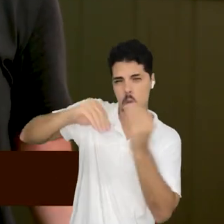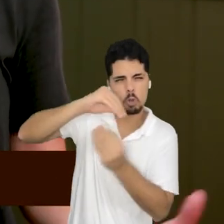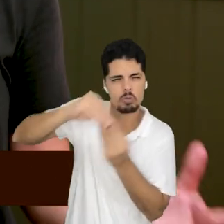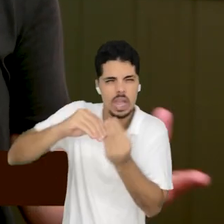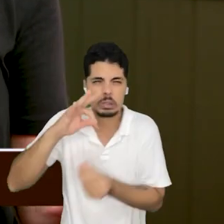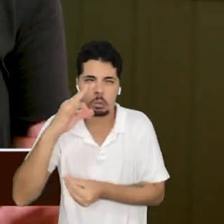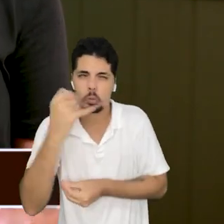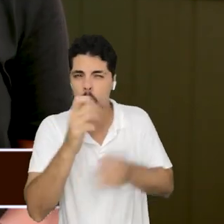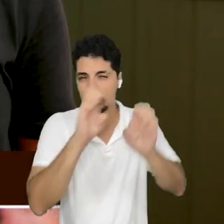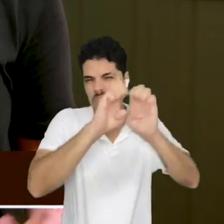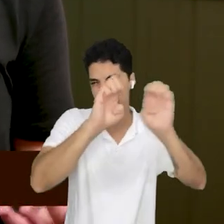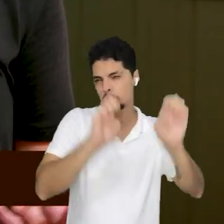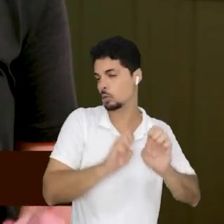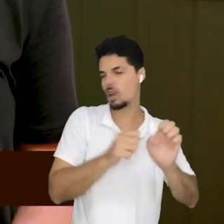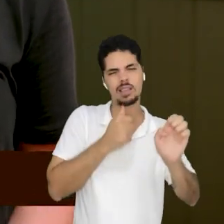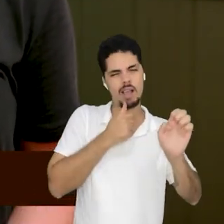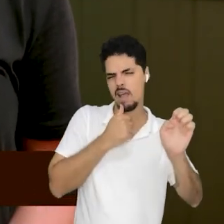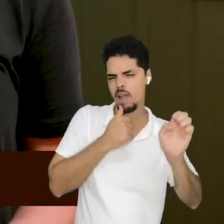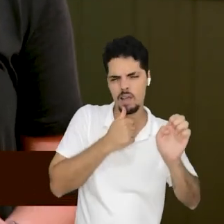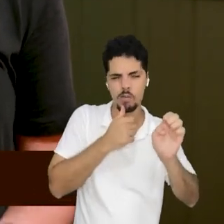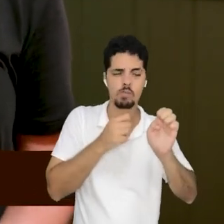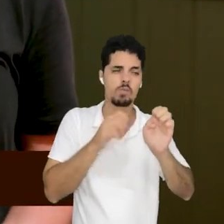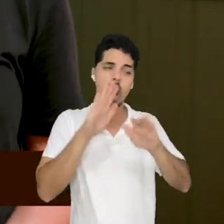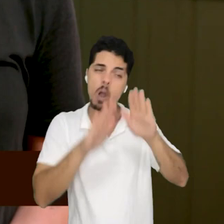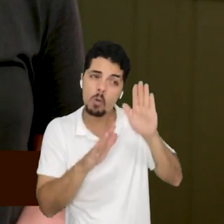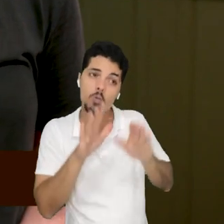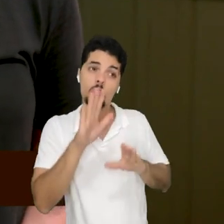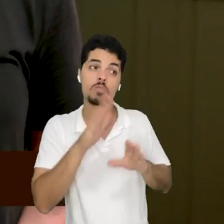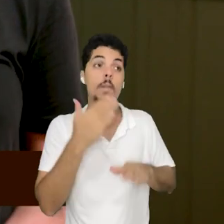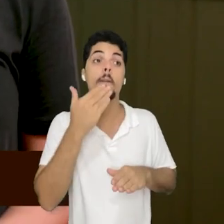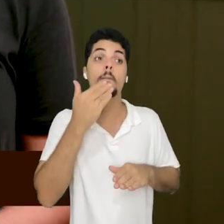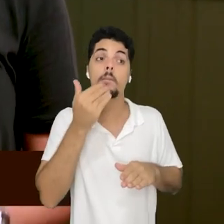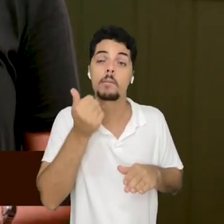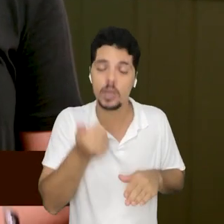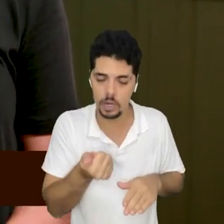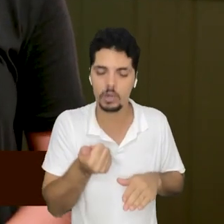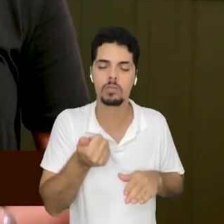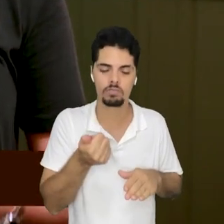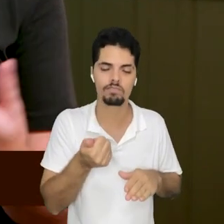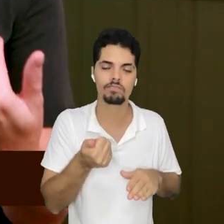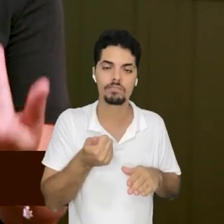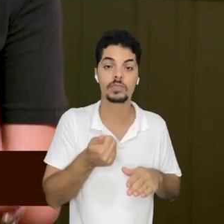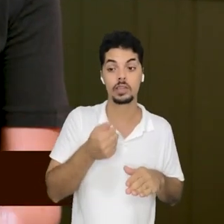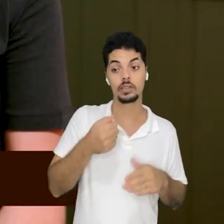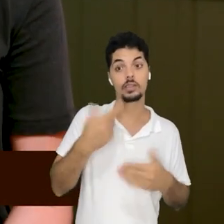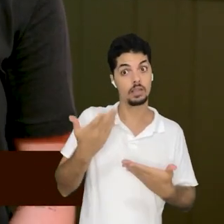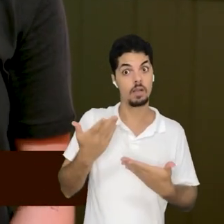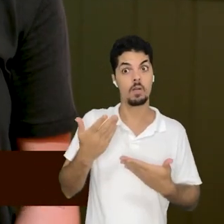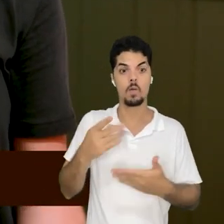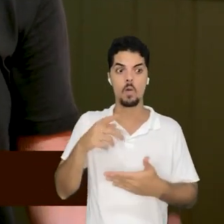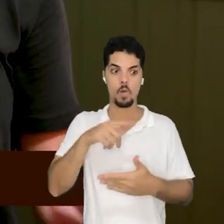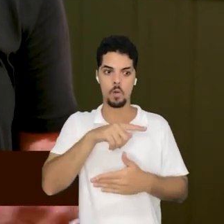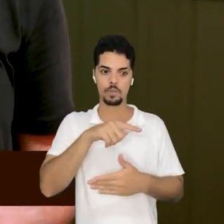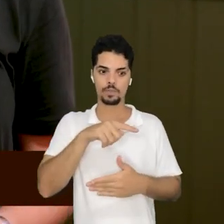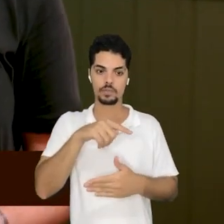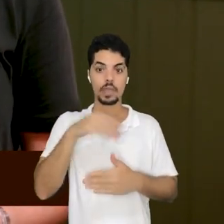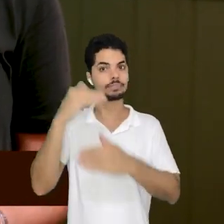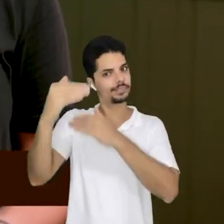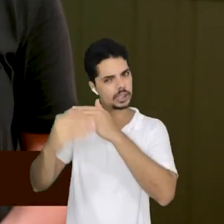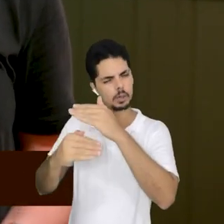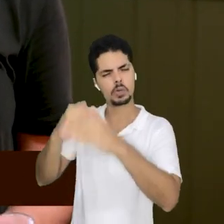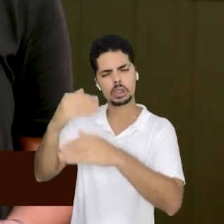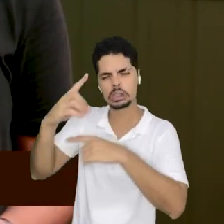mudar todas as estruturas sociais do nosso país. Então, por mais que a gente se tornou independente, o